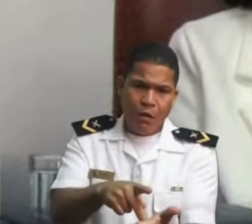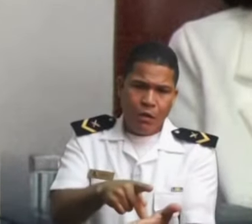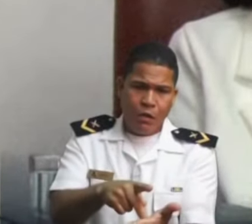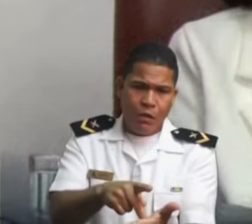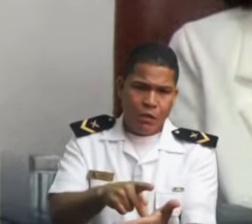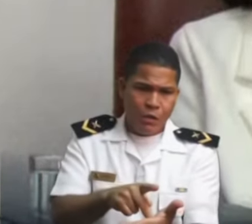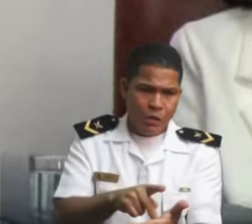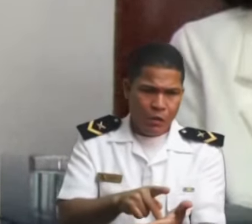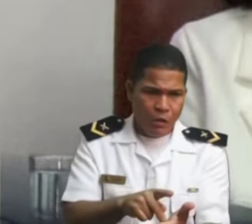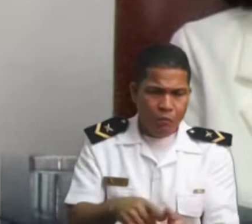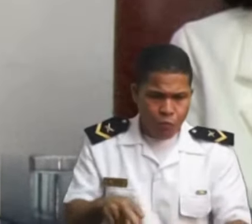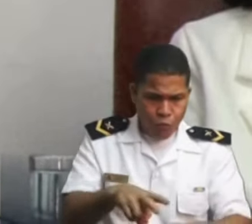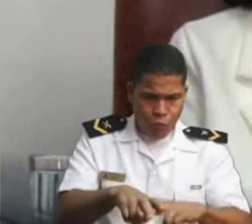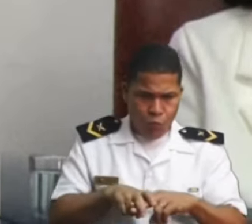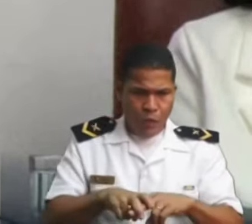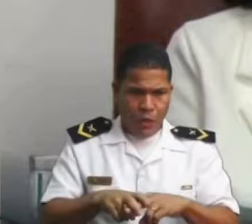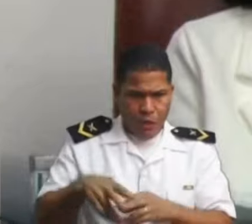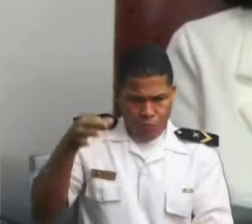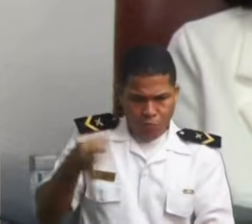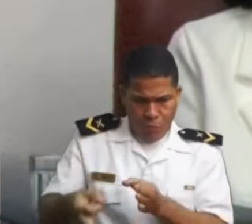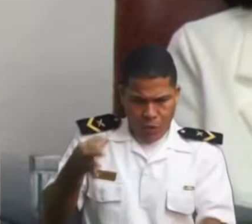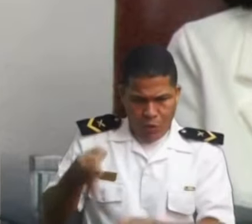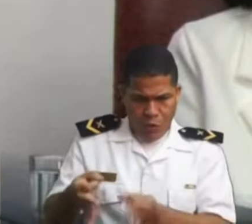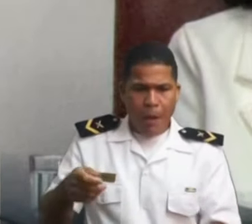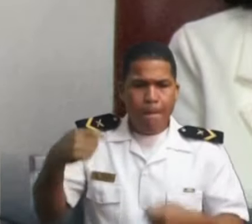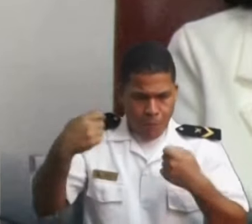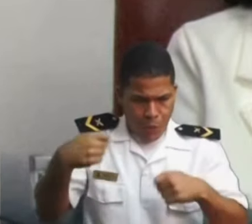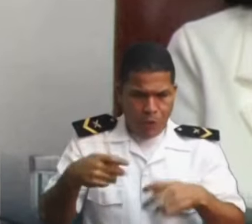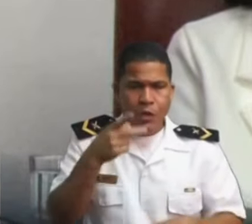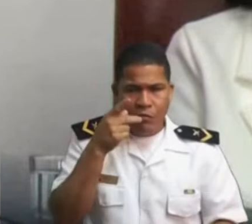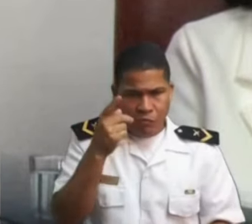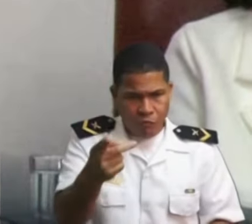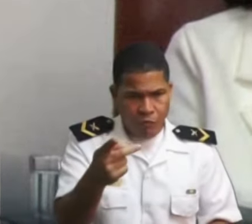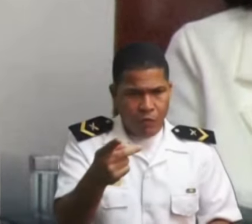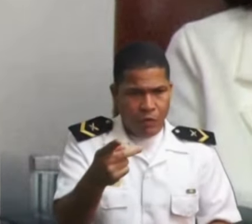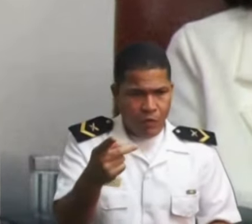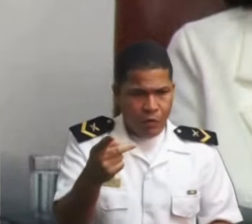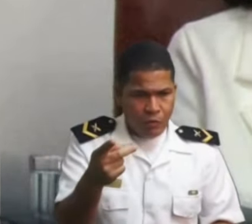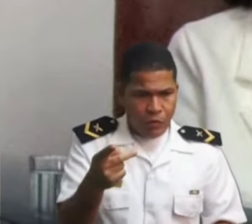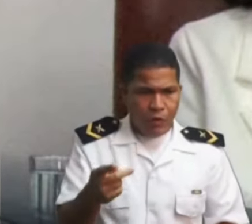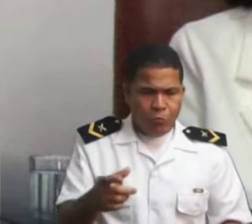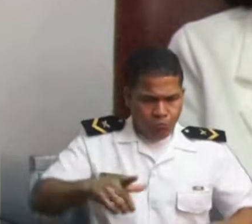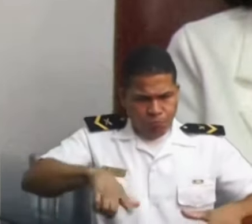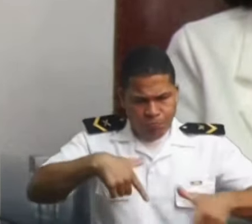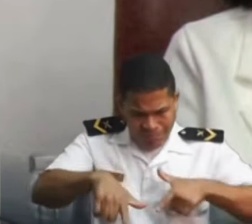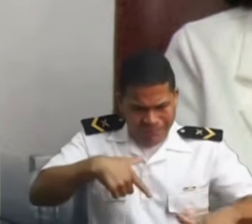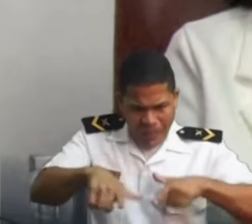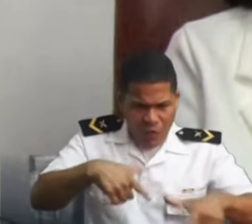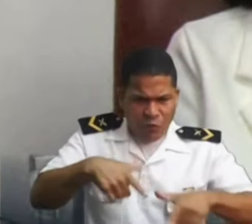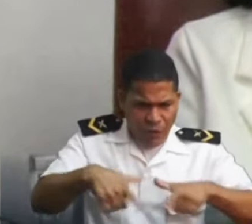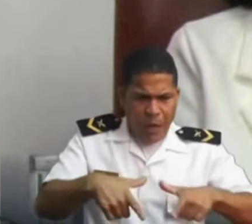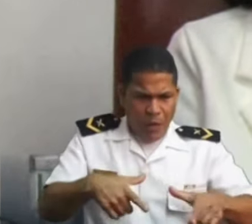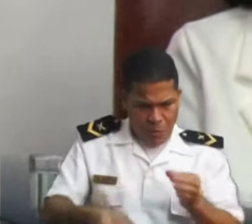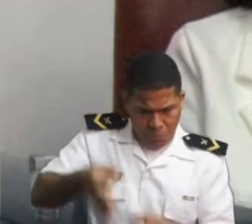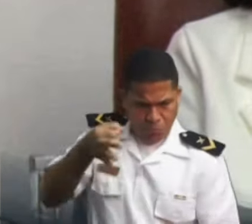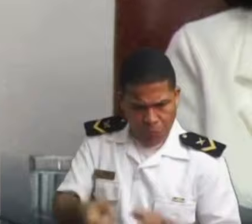Por dever de justiça, devo mencionar também que no labor das lides